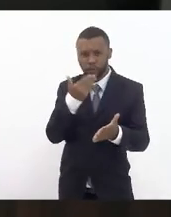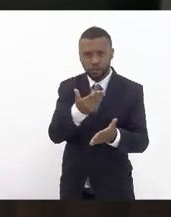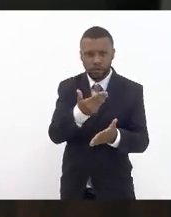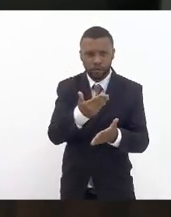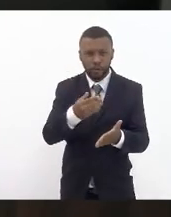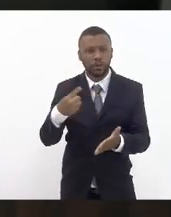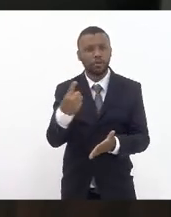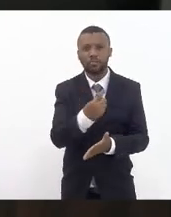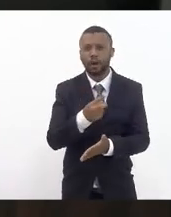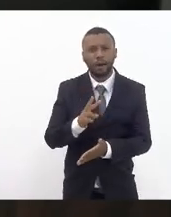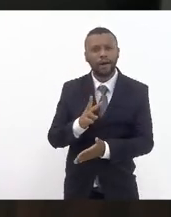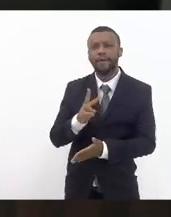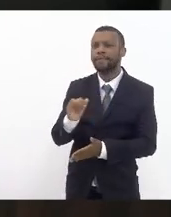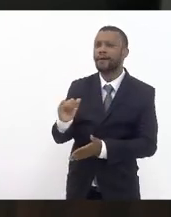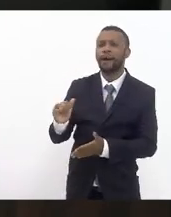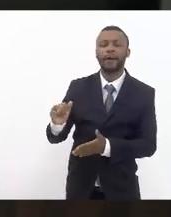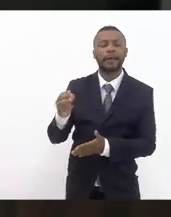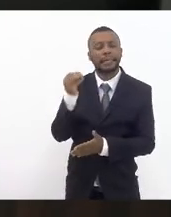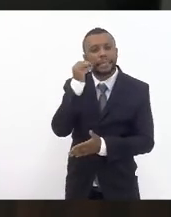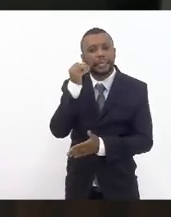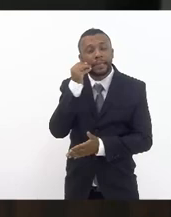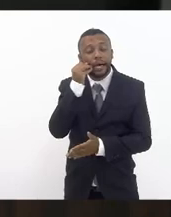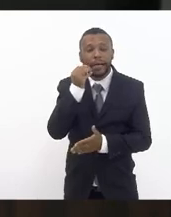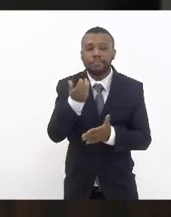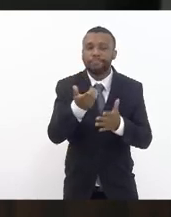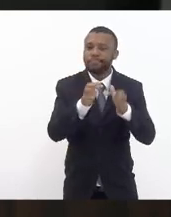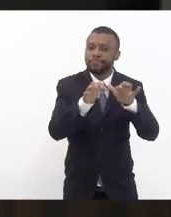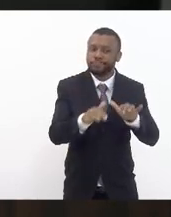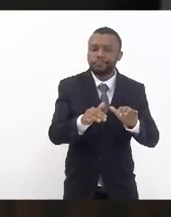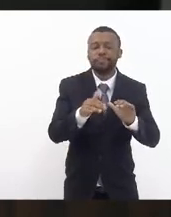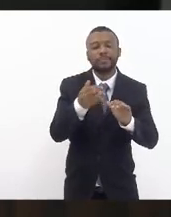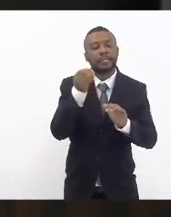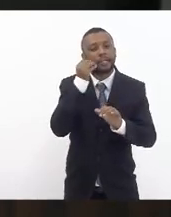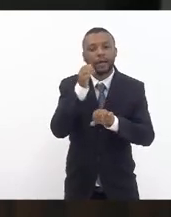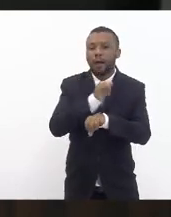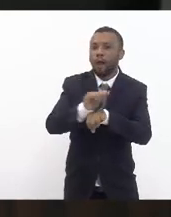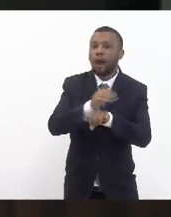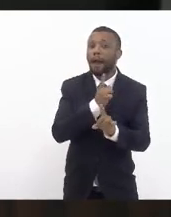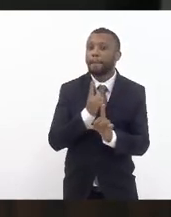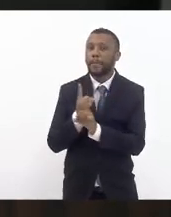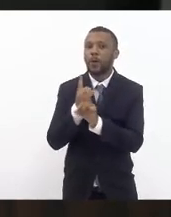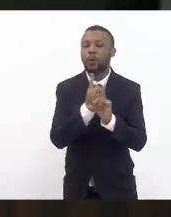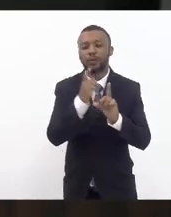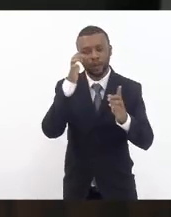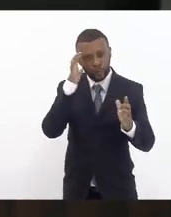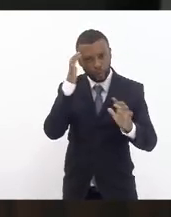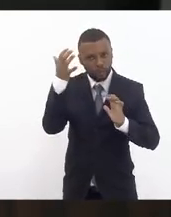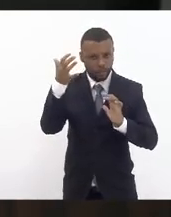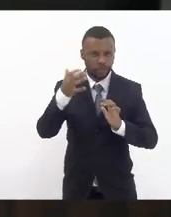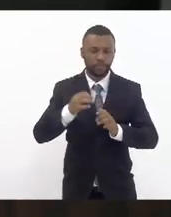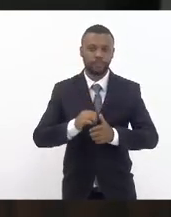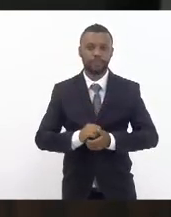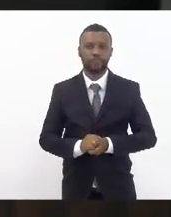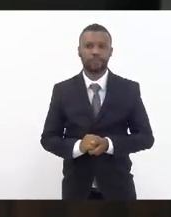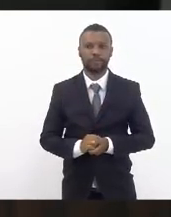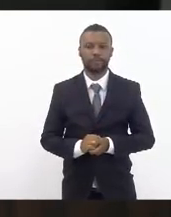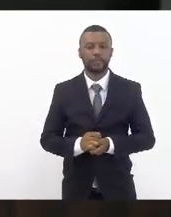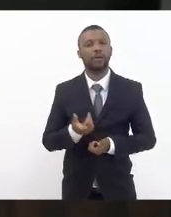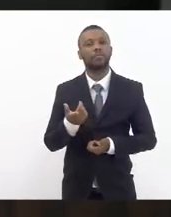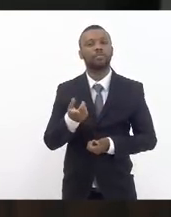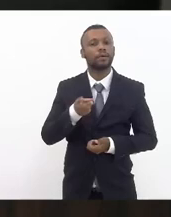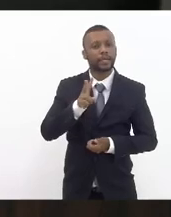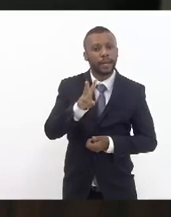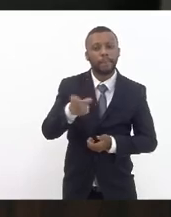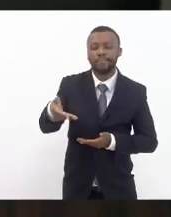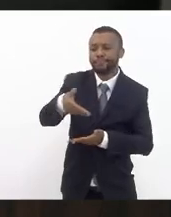vamos tentar encaminhar a solução. Não me fiz compromisso nenhum, sempre com diálogo,